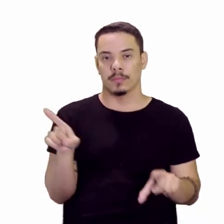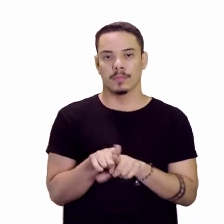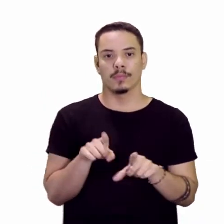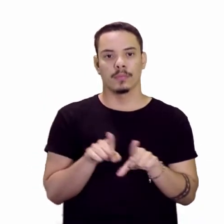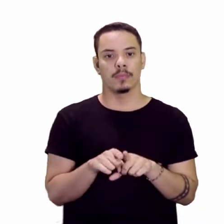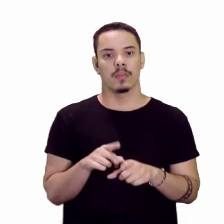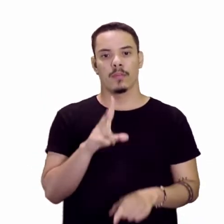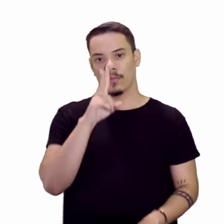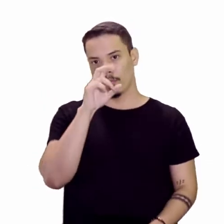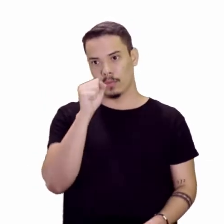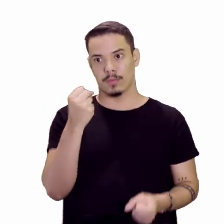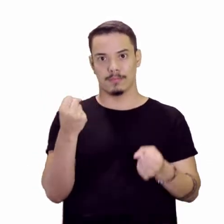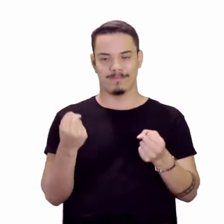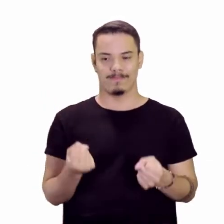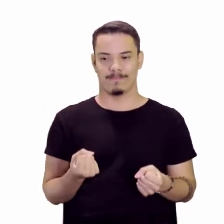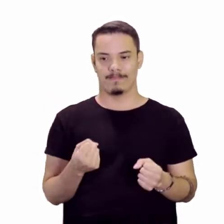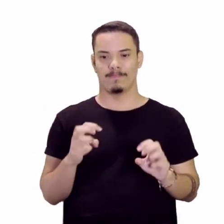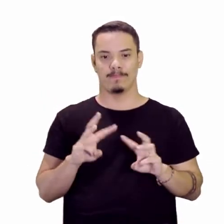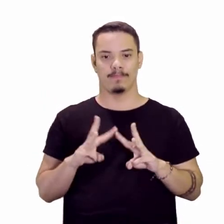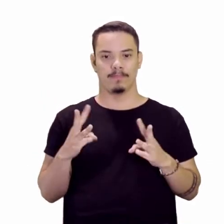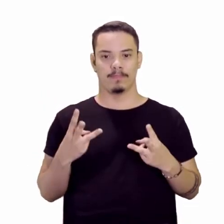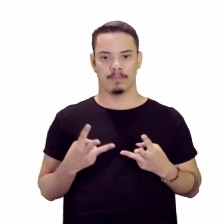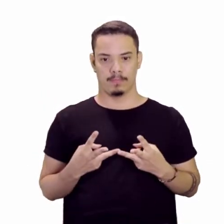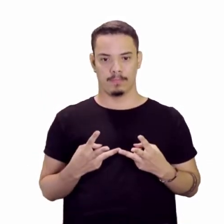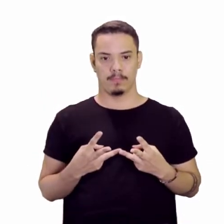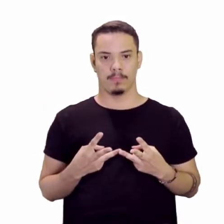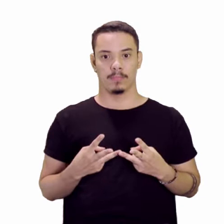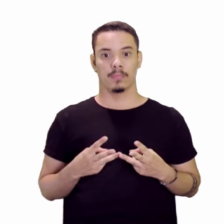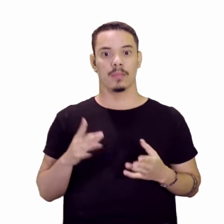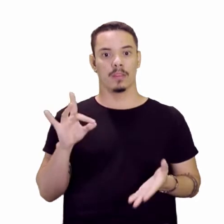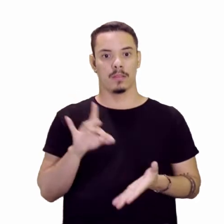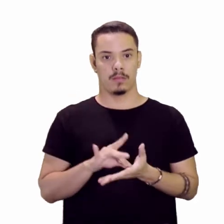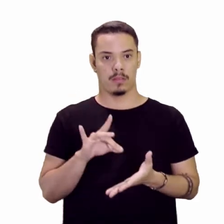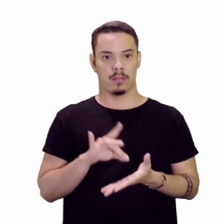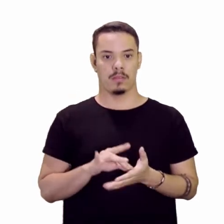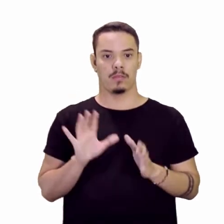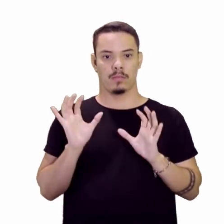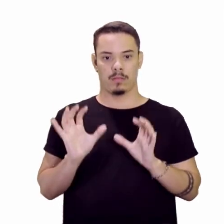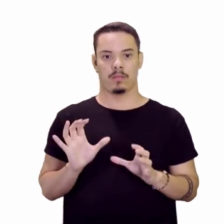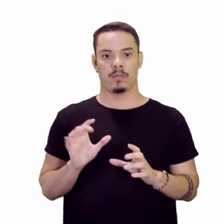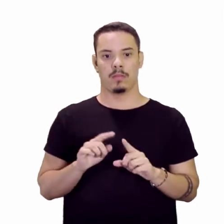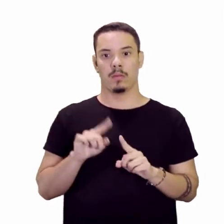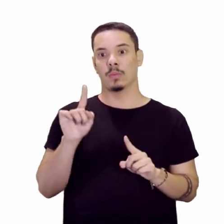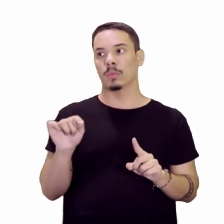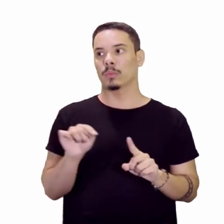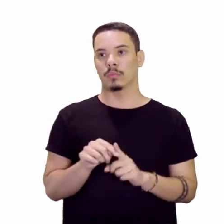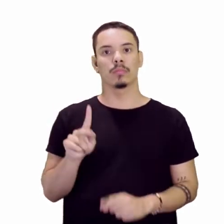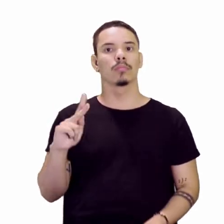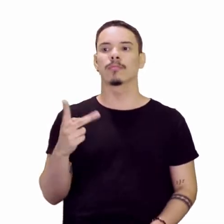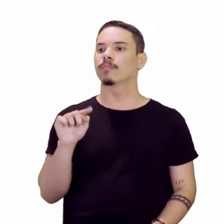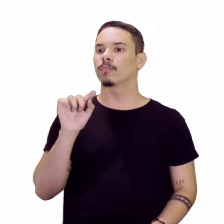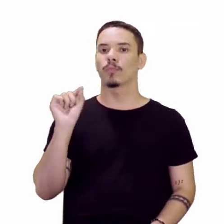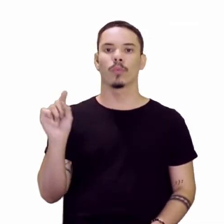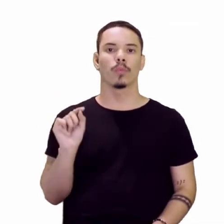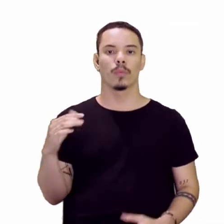trabalho a força-peso. Isso, massa do Esse corpo h, na aqui, verdade, ó. é um ΔH, né? O tanto que ele vai percorrer de uma altura até outra,